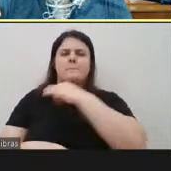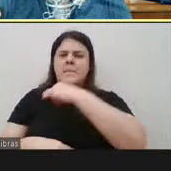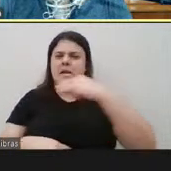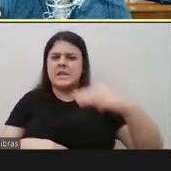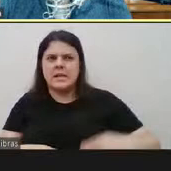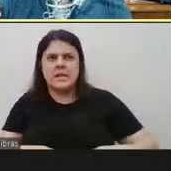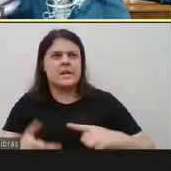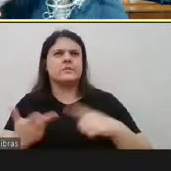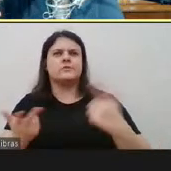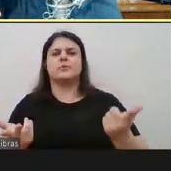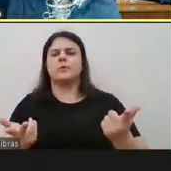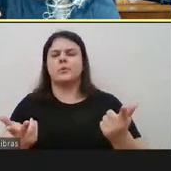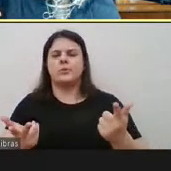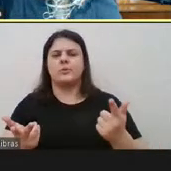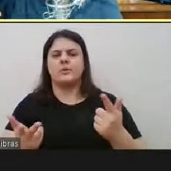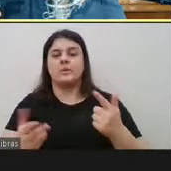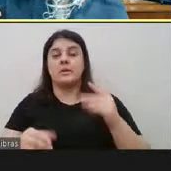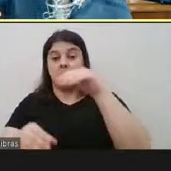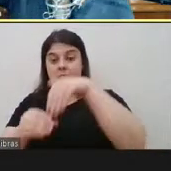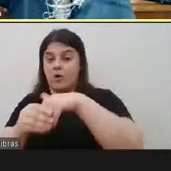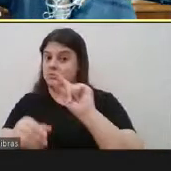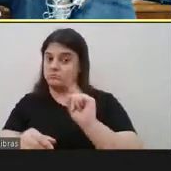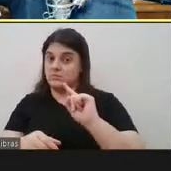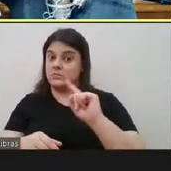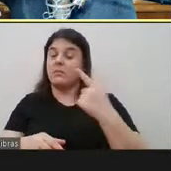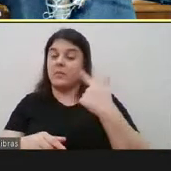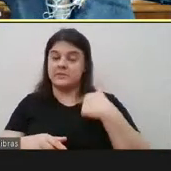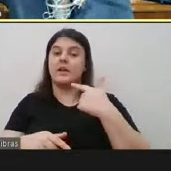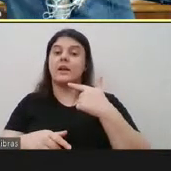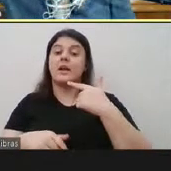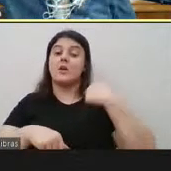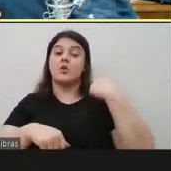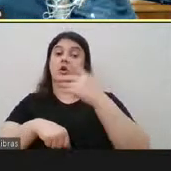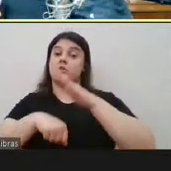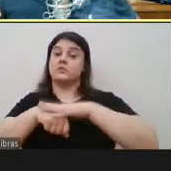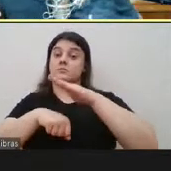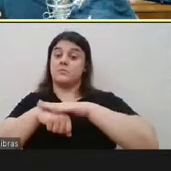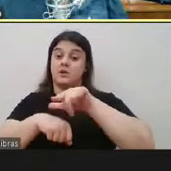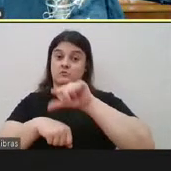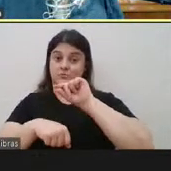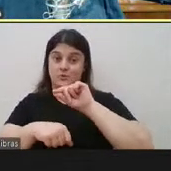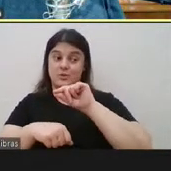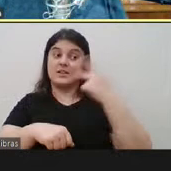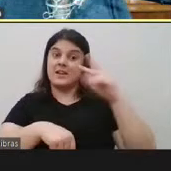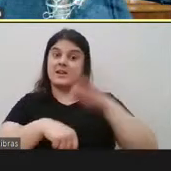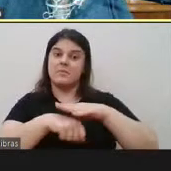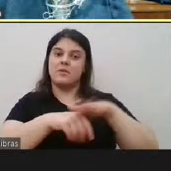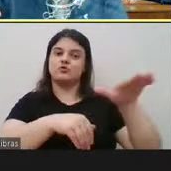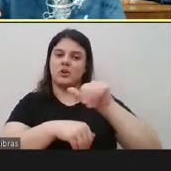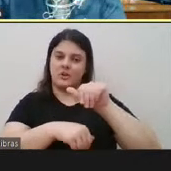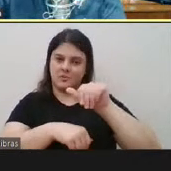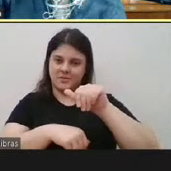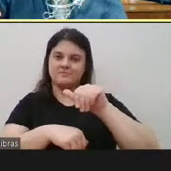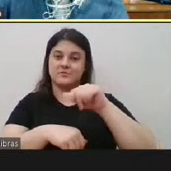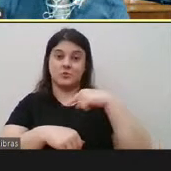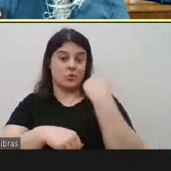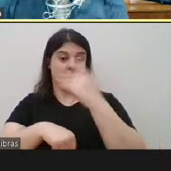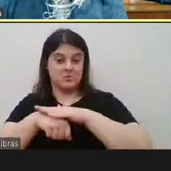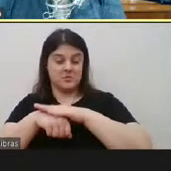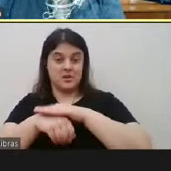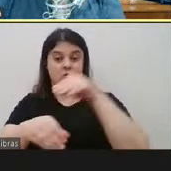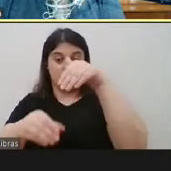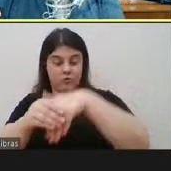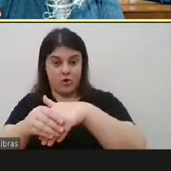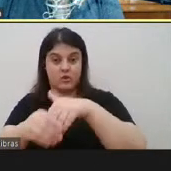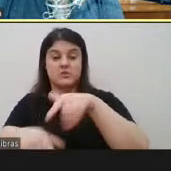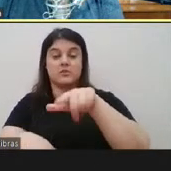estado que é nomeado politicamente embora não seja eleito ele vai ser nomeado por aquele que escolhe politicamente né aquele que Nós escolhemos